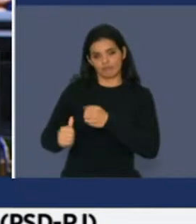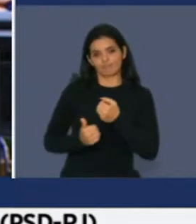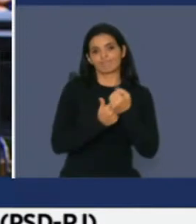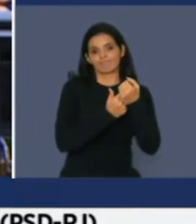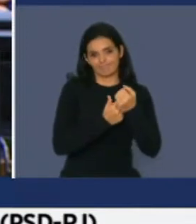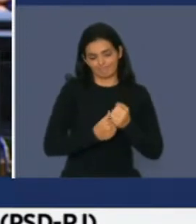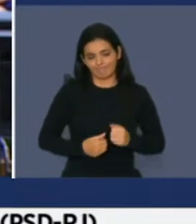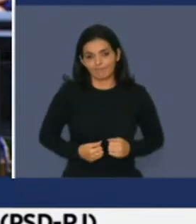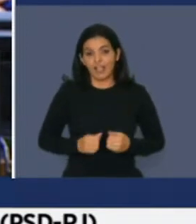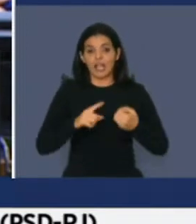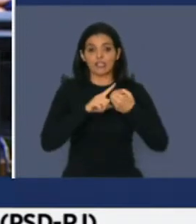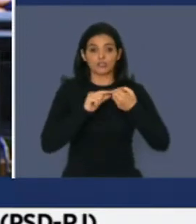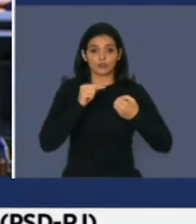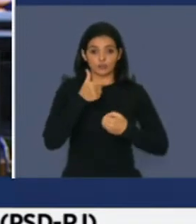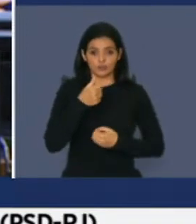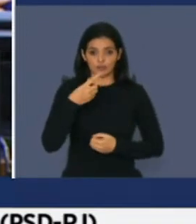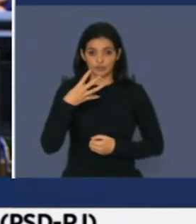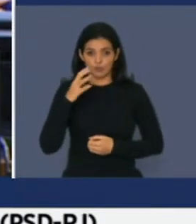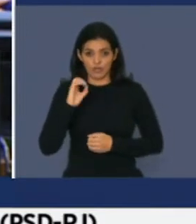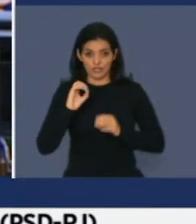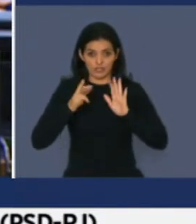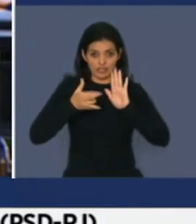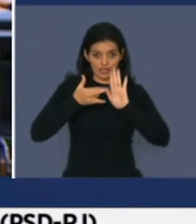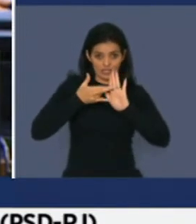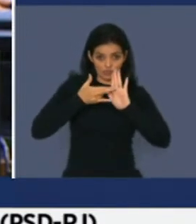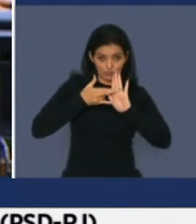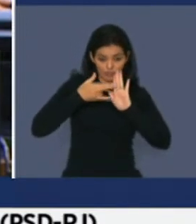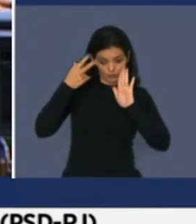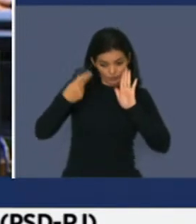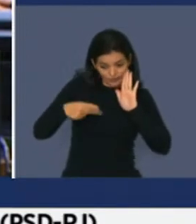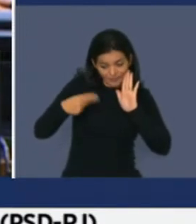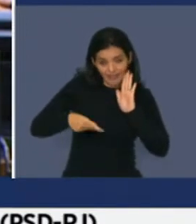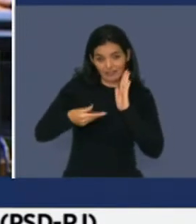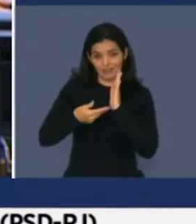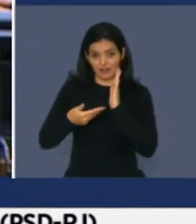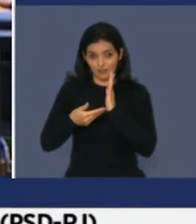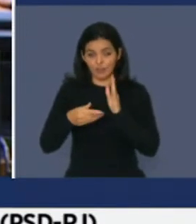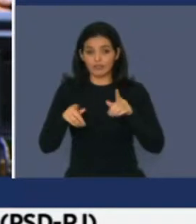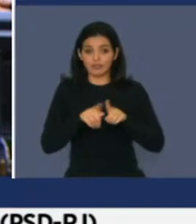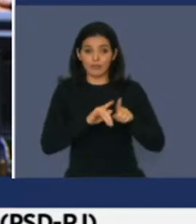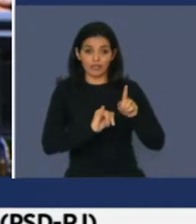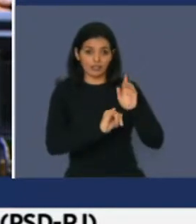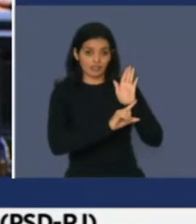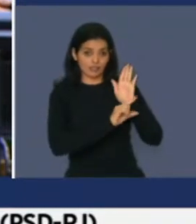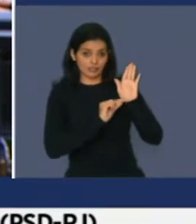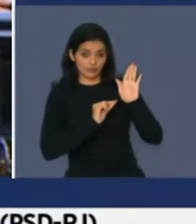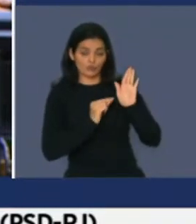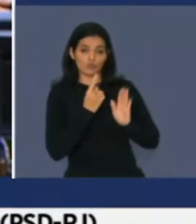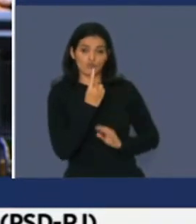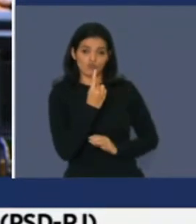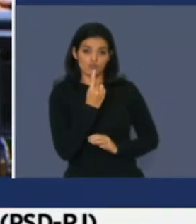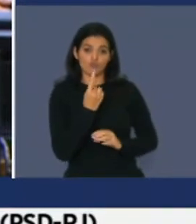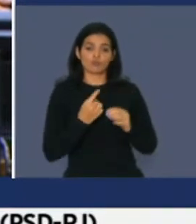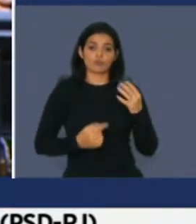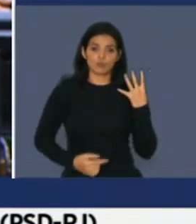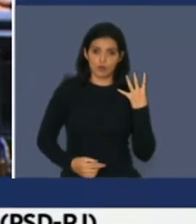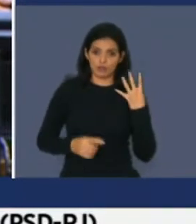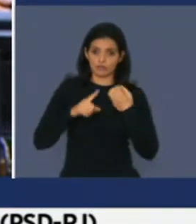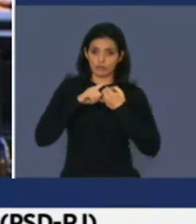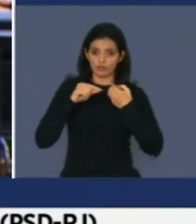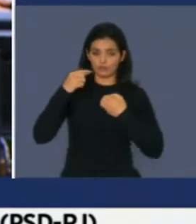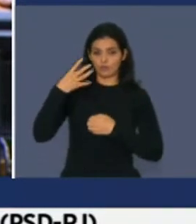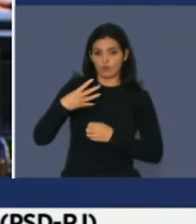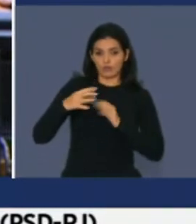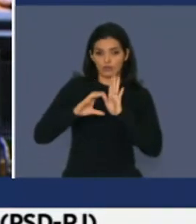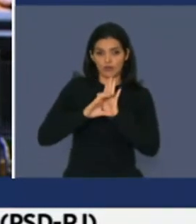artigo 240 do Regimento Interno da Câmara dos Deputados e com os incisos 1 e 4 do artigo 4º do